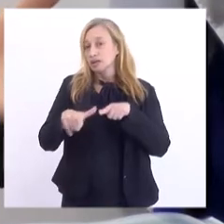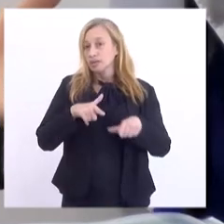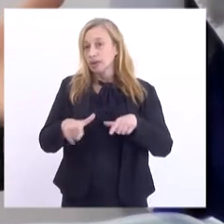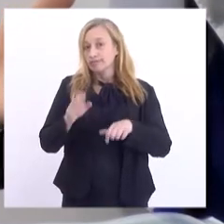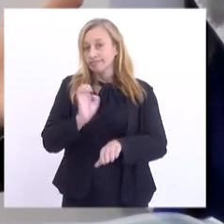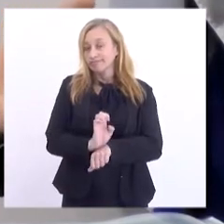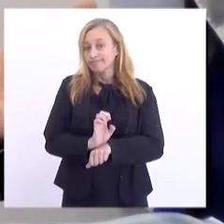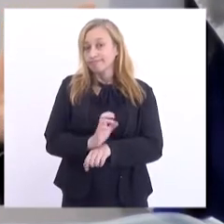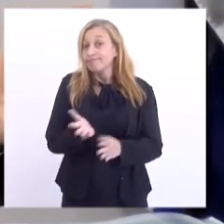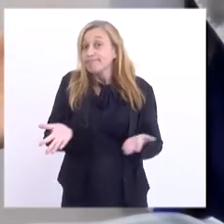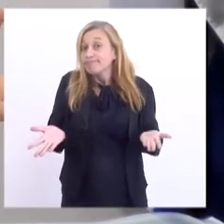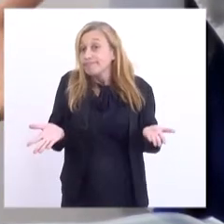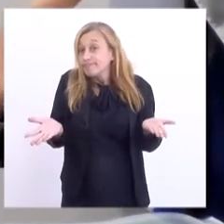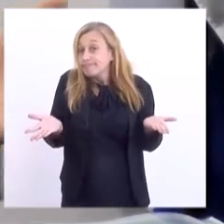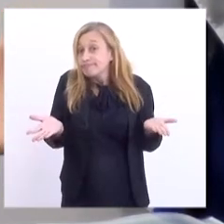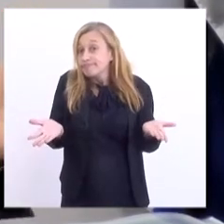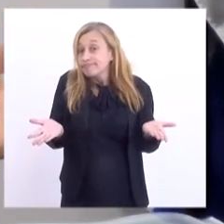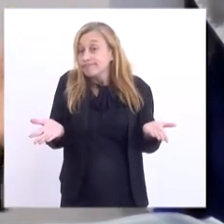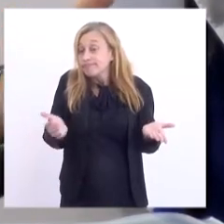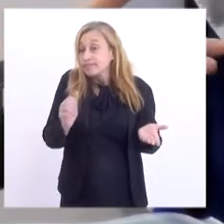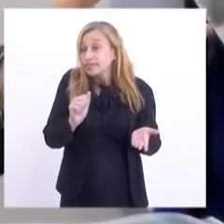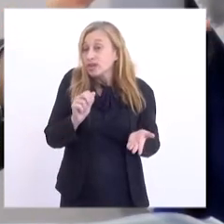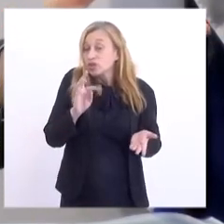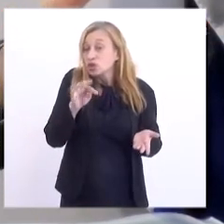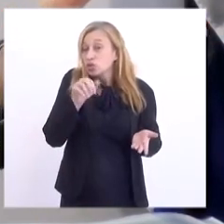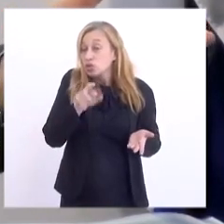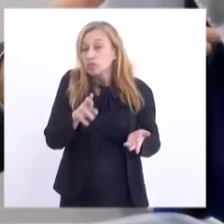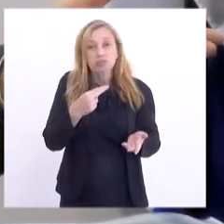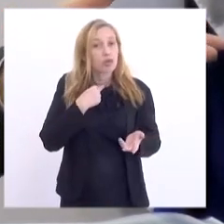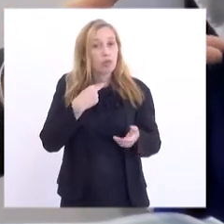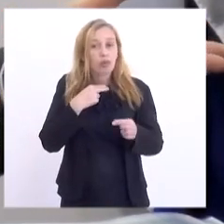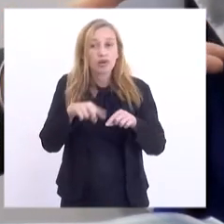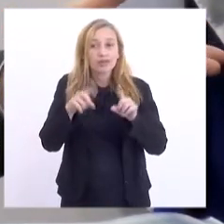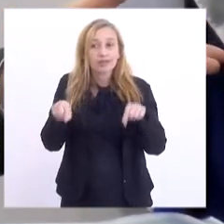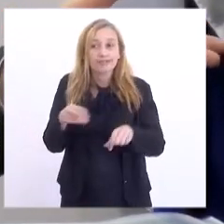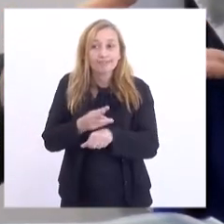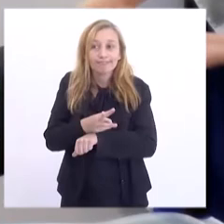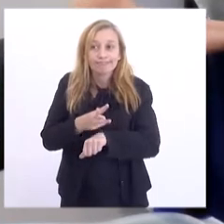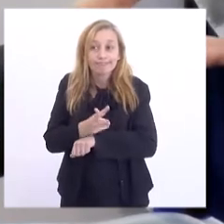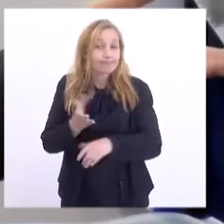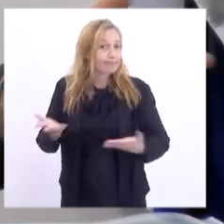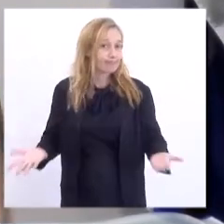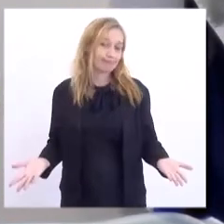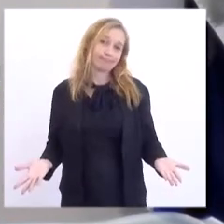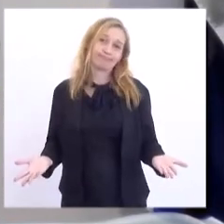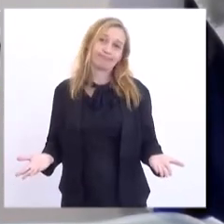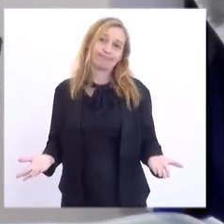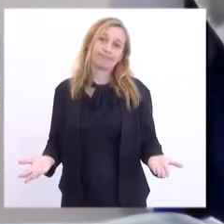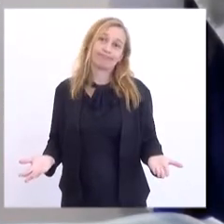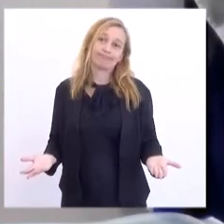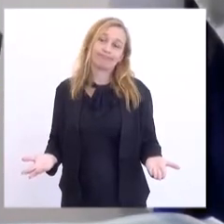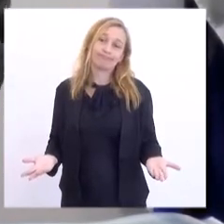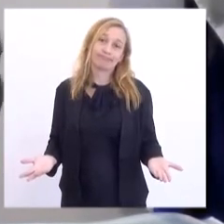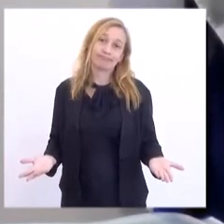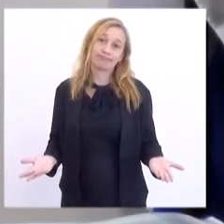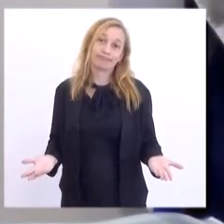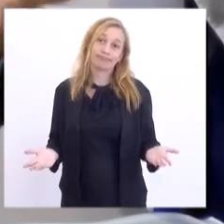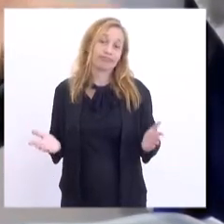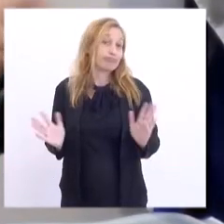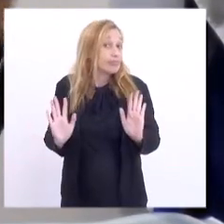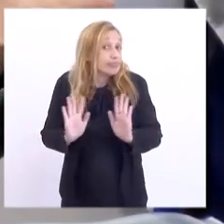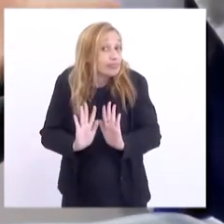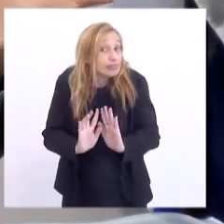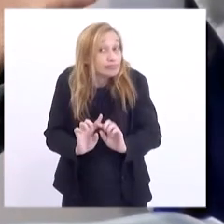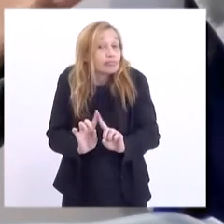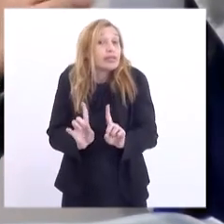pô e onde tu não pode ser terceirizada em baixa